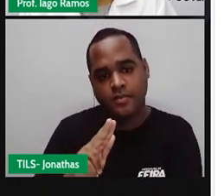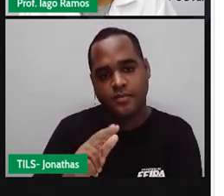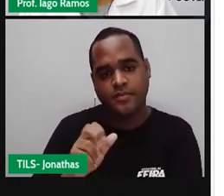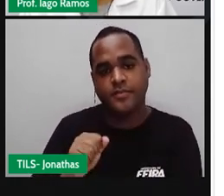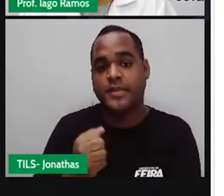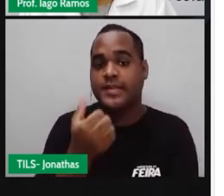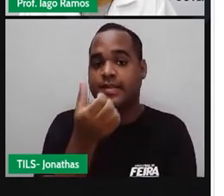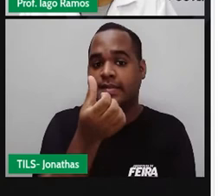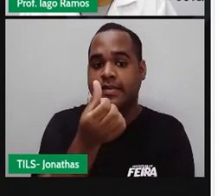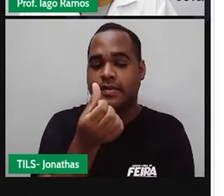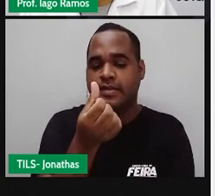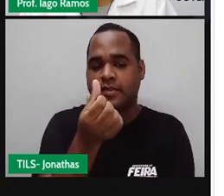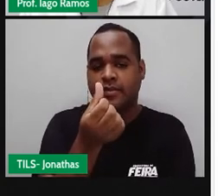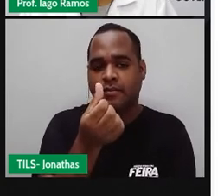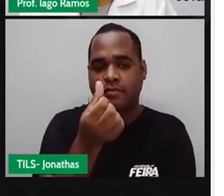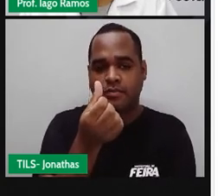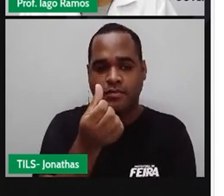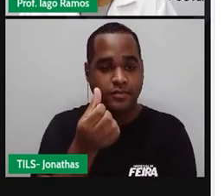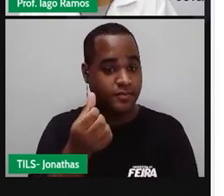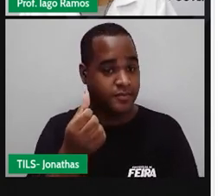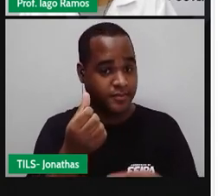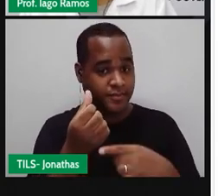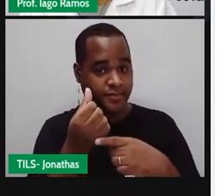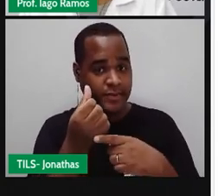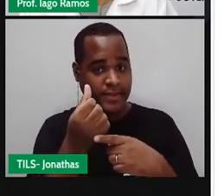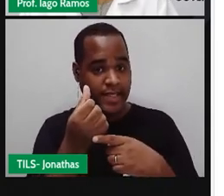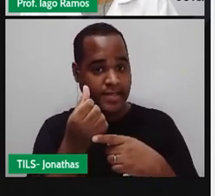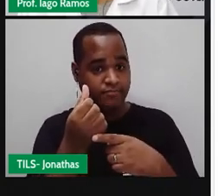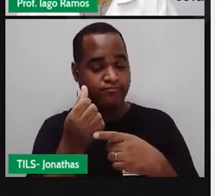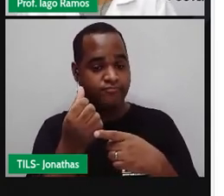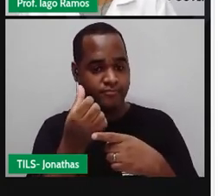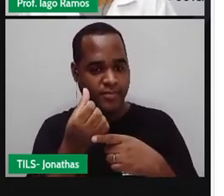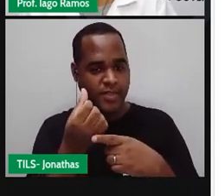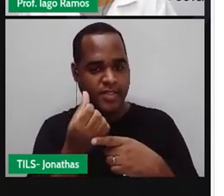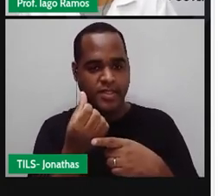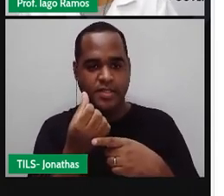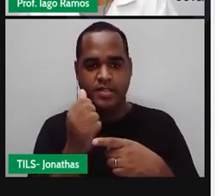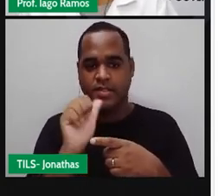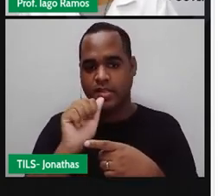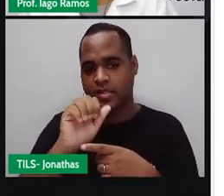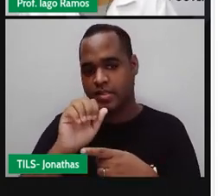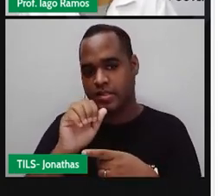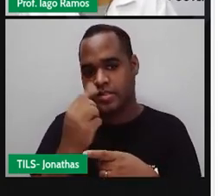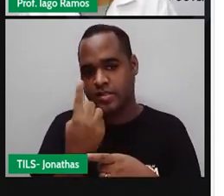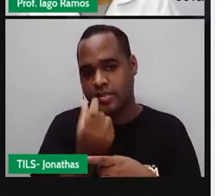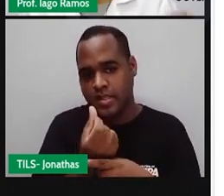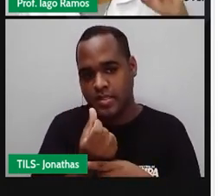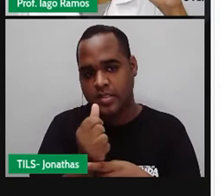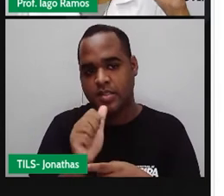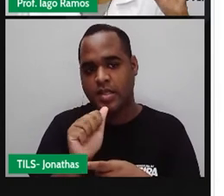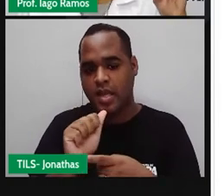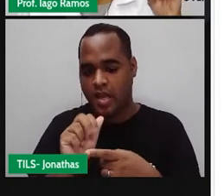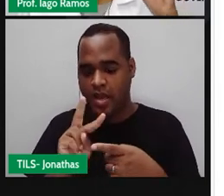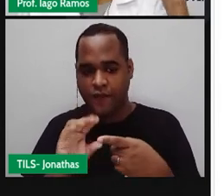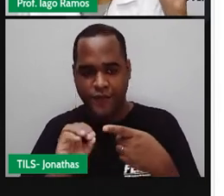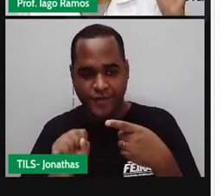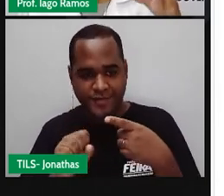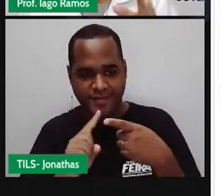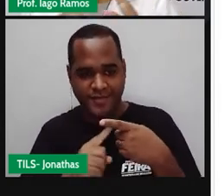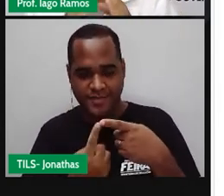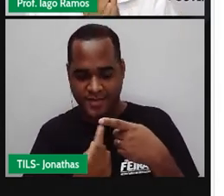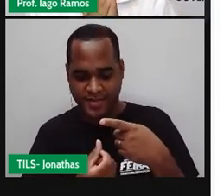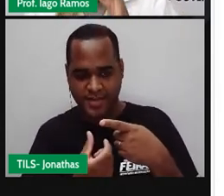com 6 16 avos é assim que a gente Lê as frações quando lá